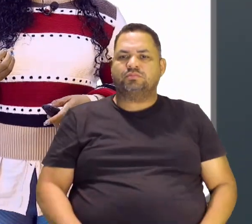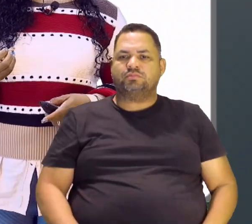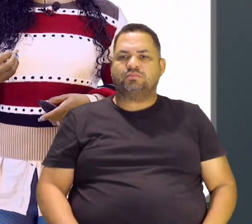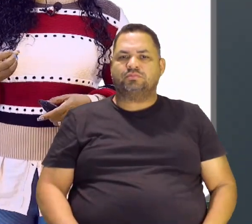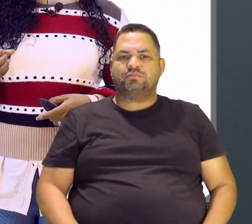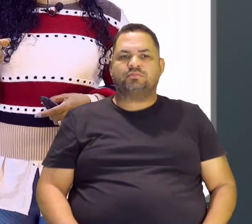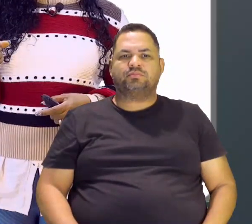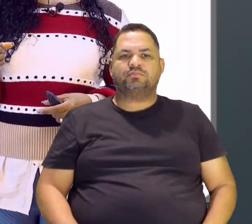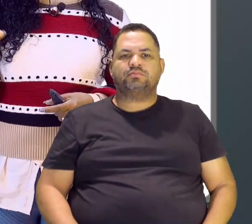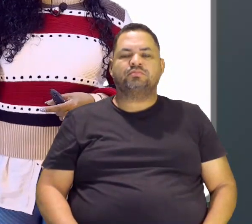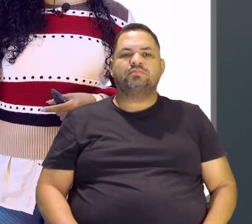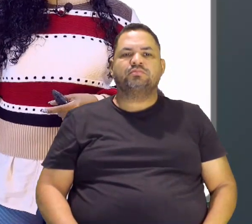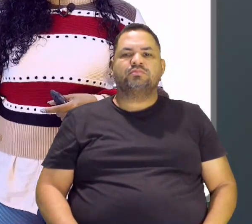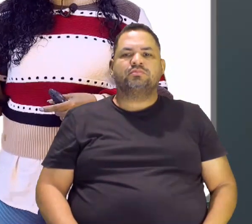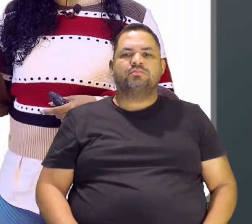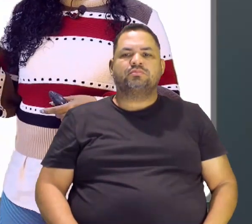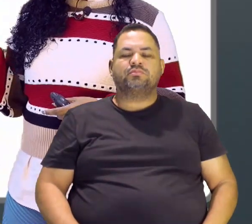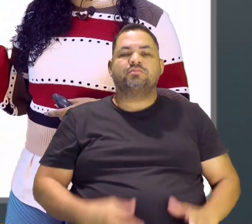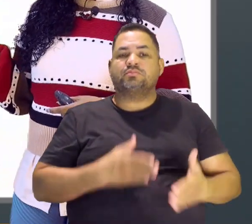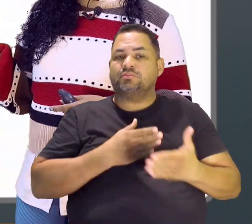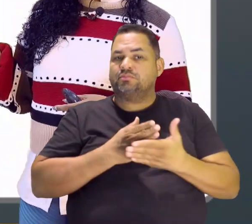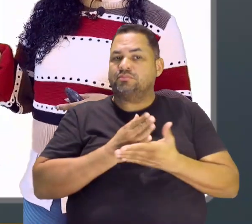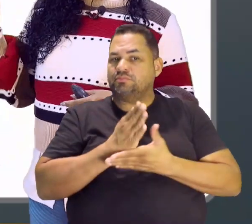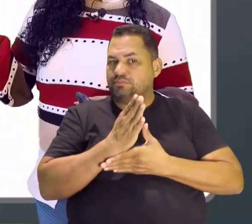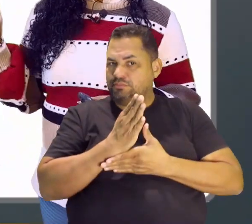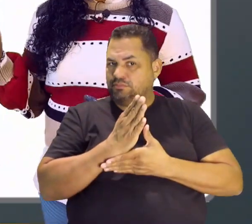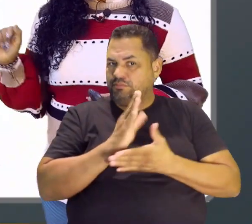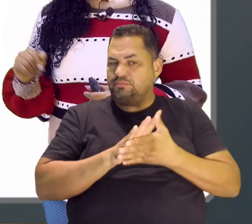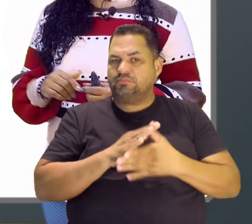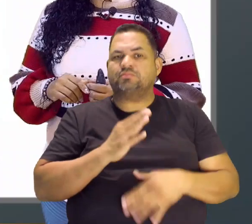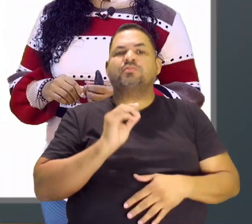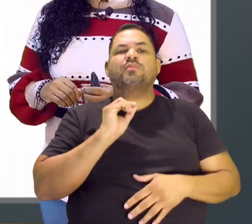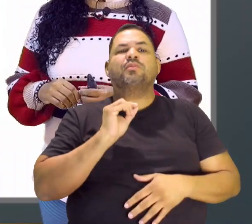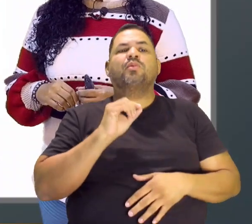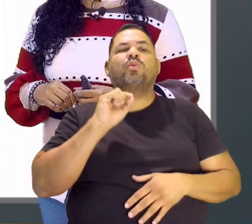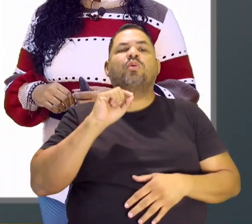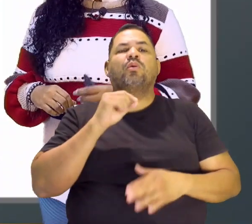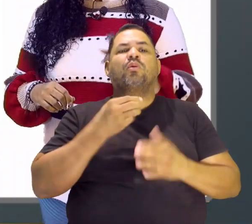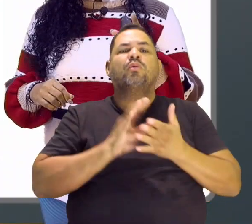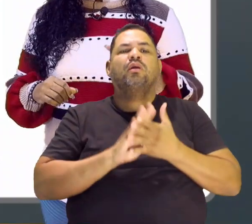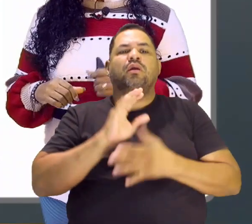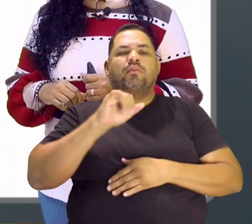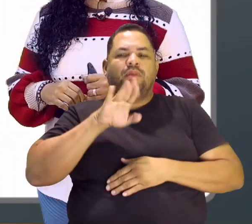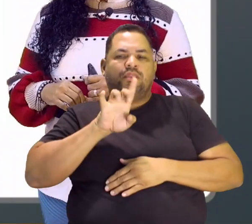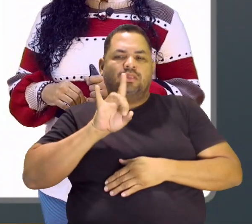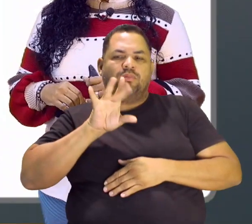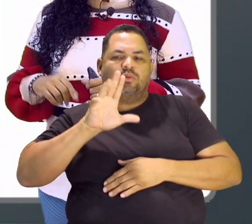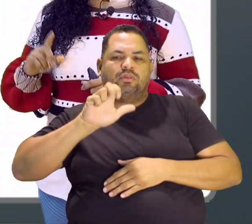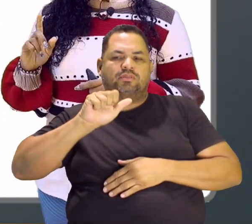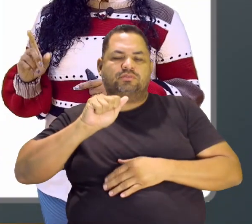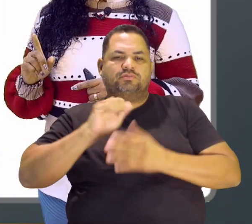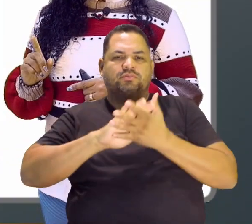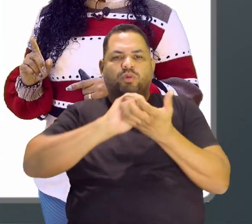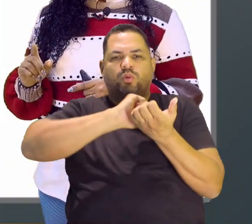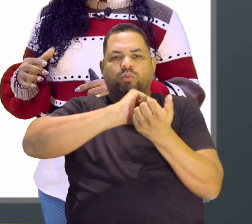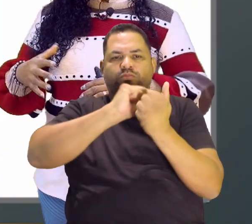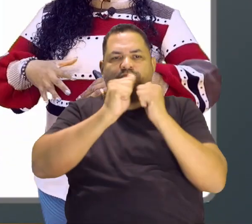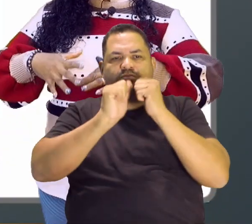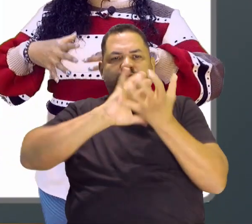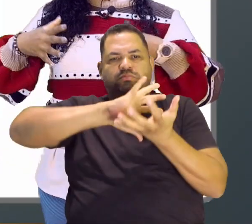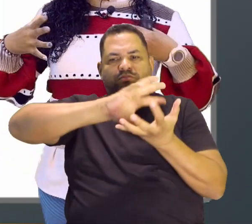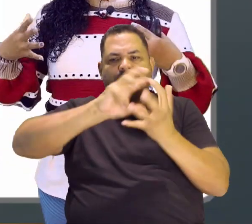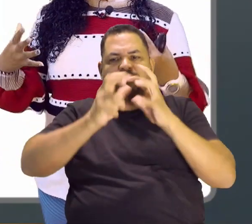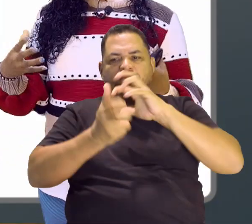energia. E aí a gente entra para entender primeiro aqui. Então, o que é, prof, o metabolismo? Então acompanha comigo. O metabolismo, ele é